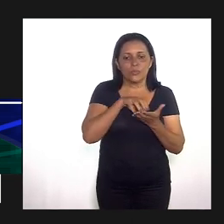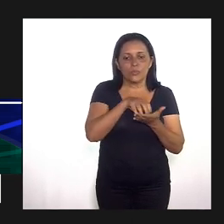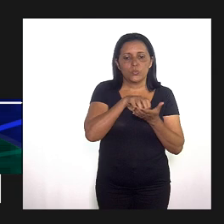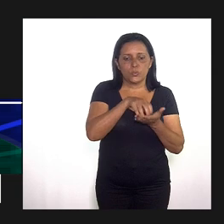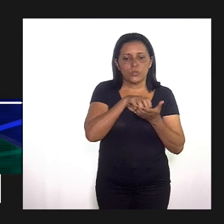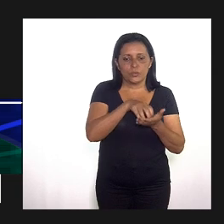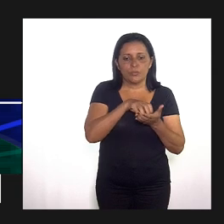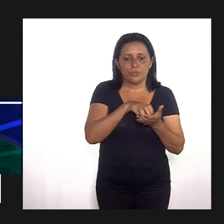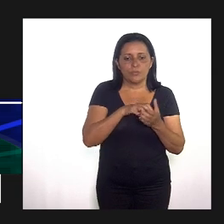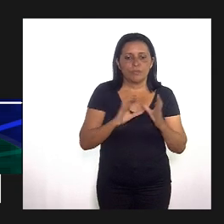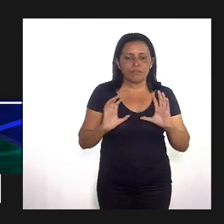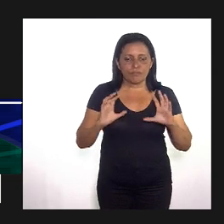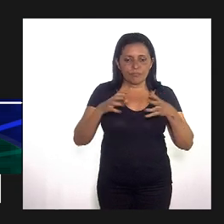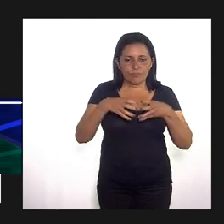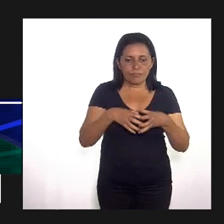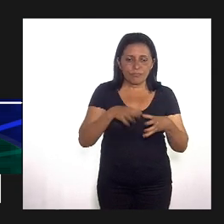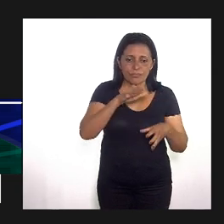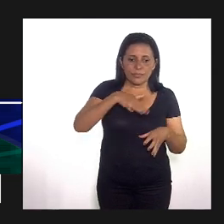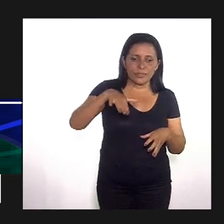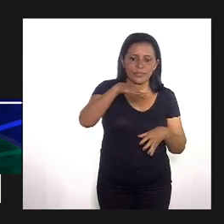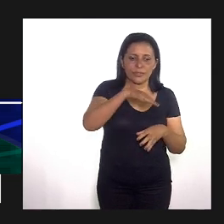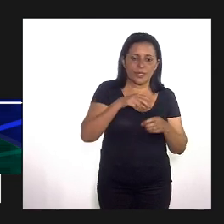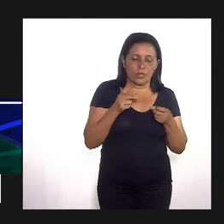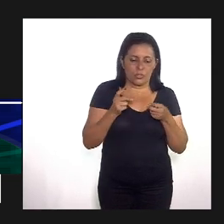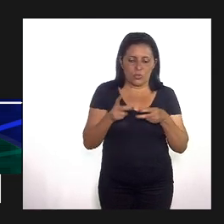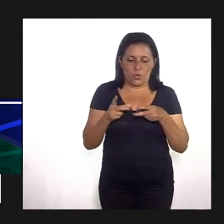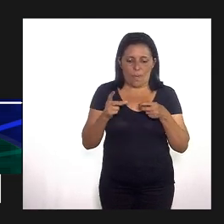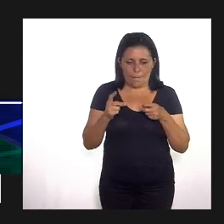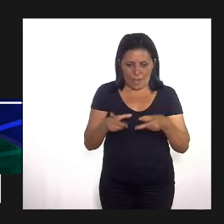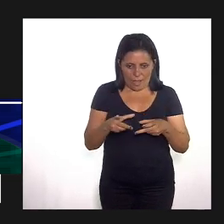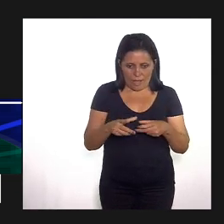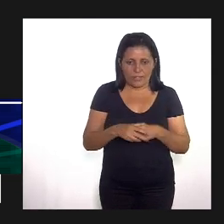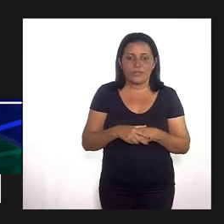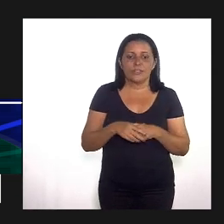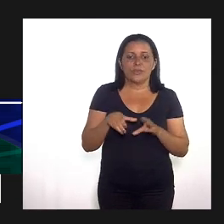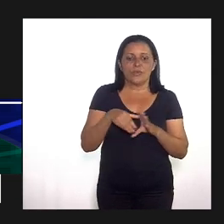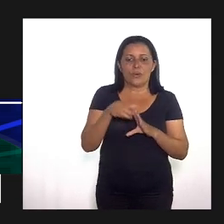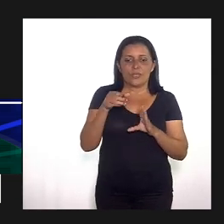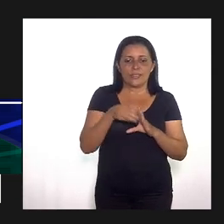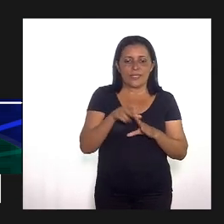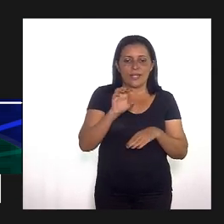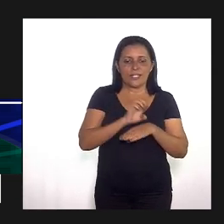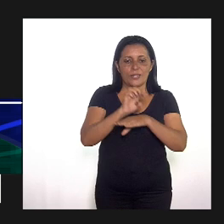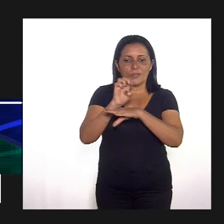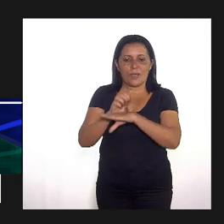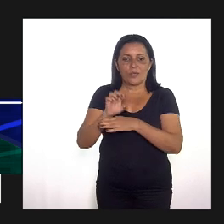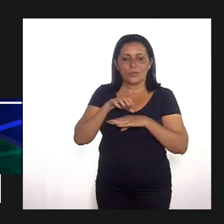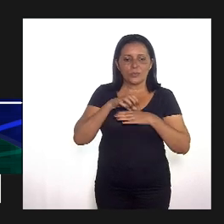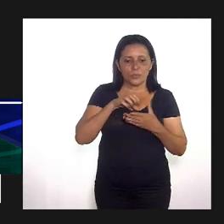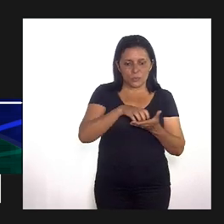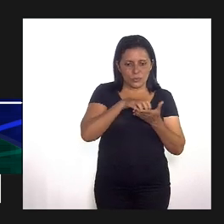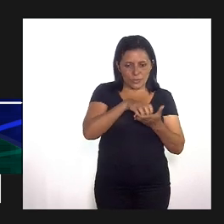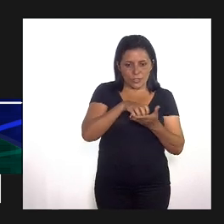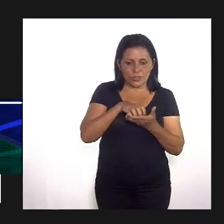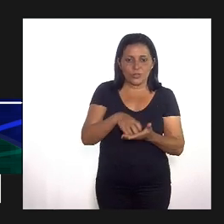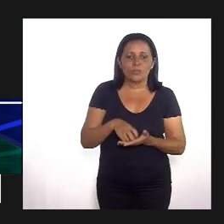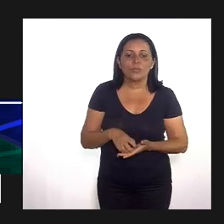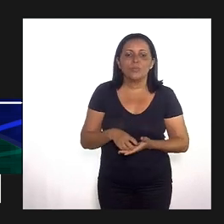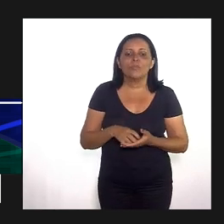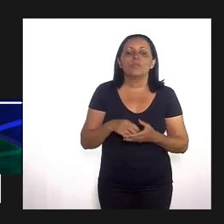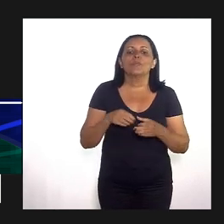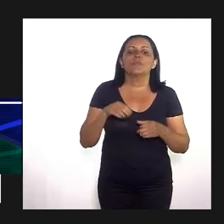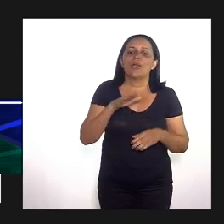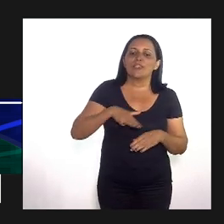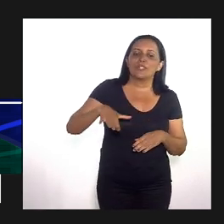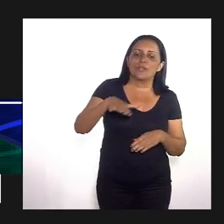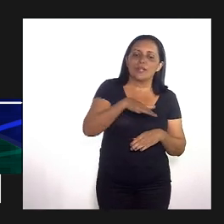Confederação Nacional do Comércio, do Conselho Estadual do Turismo, do Conselho Nacional do Turismo,